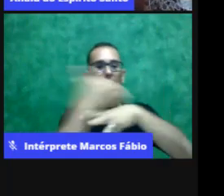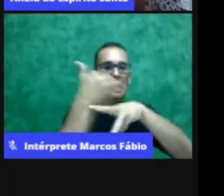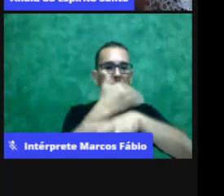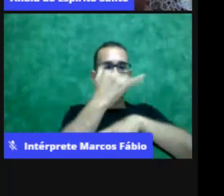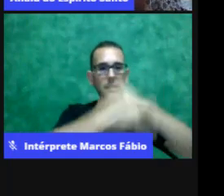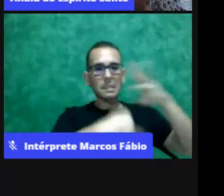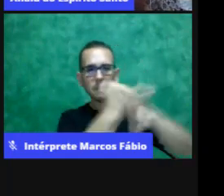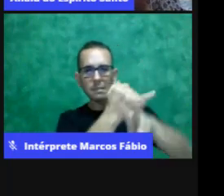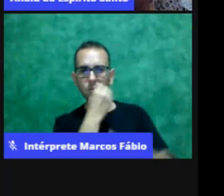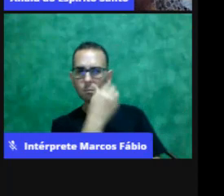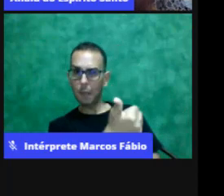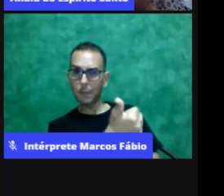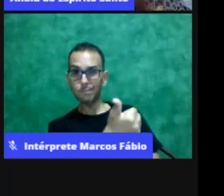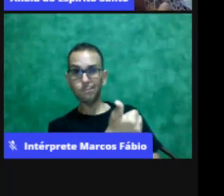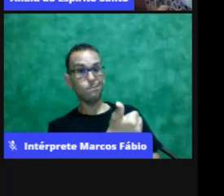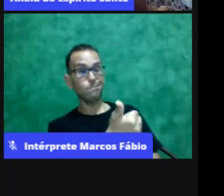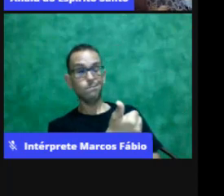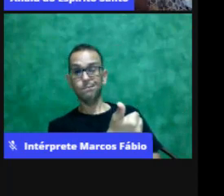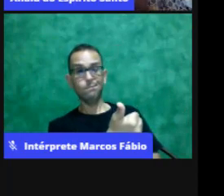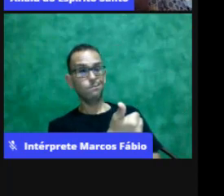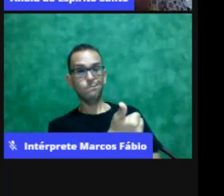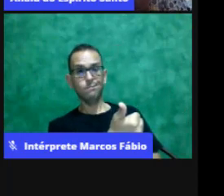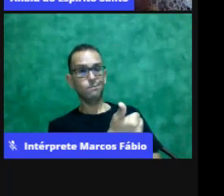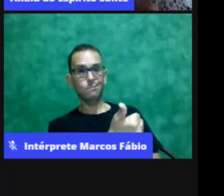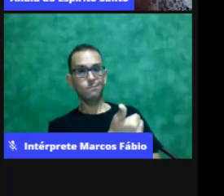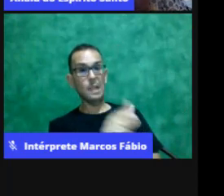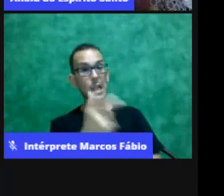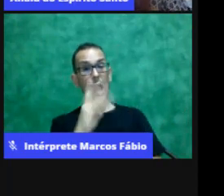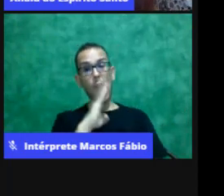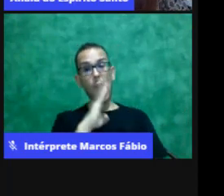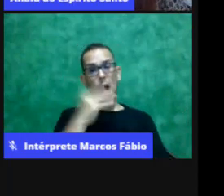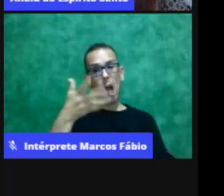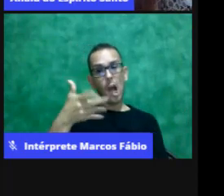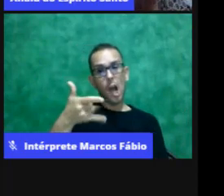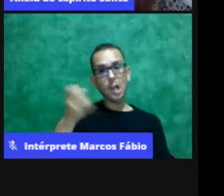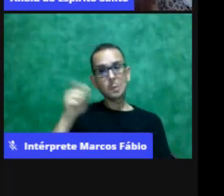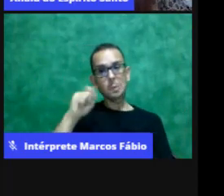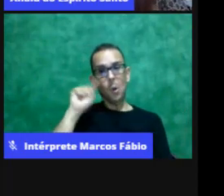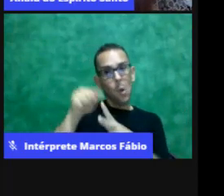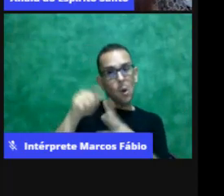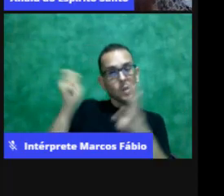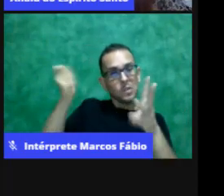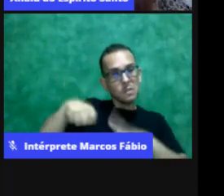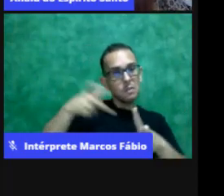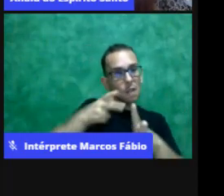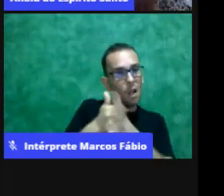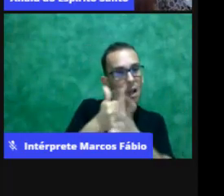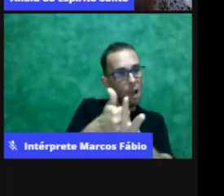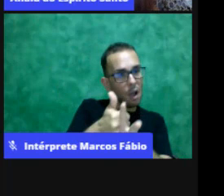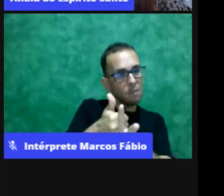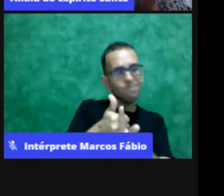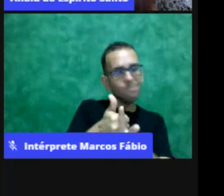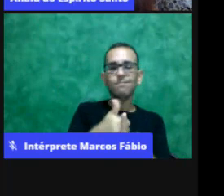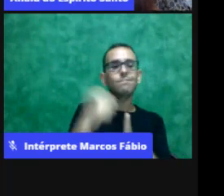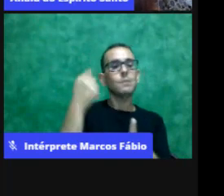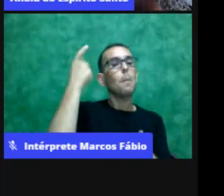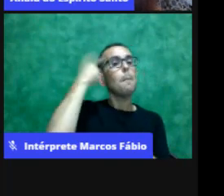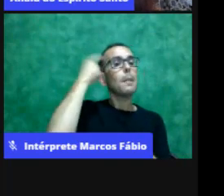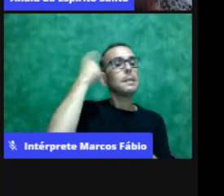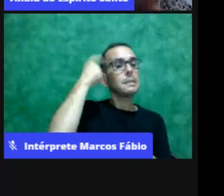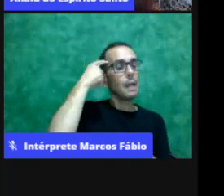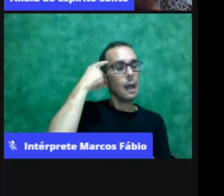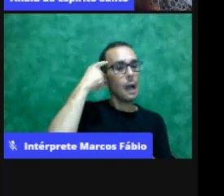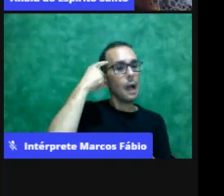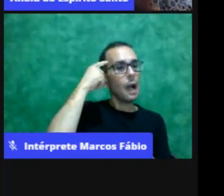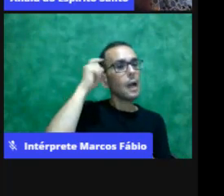de banda larga, né? Uma qualidade, na velocidade suficiente para acompanhar as aulas. Então, a gente tem que pensar em algo